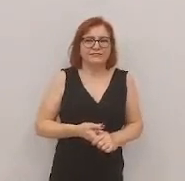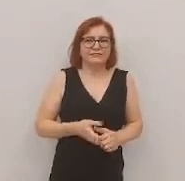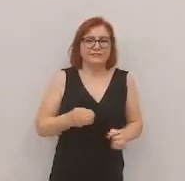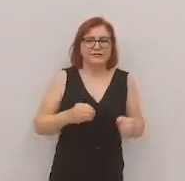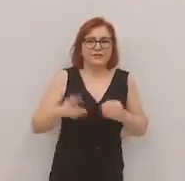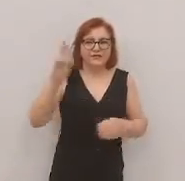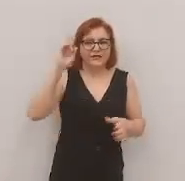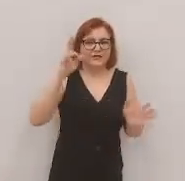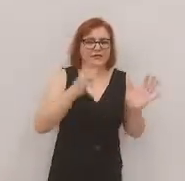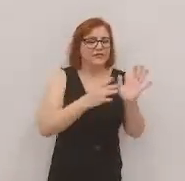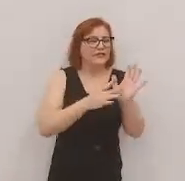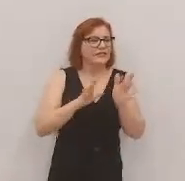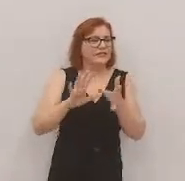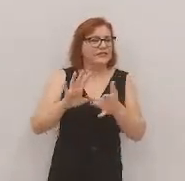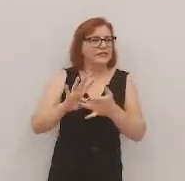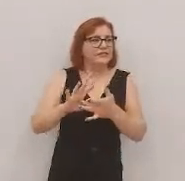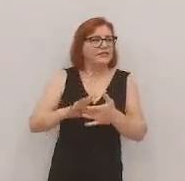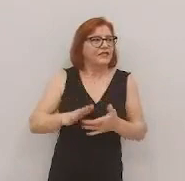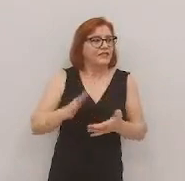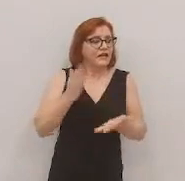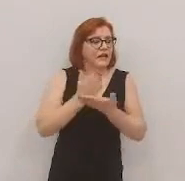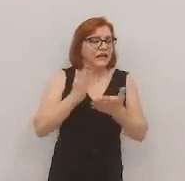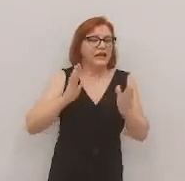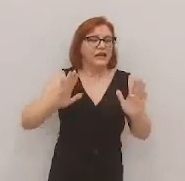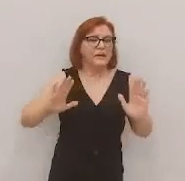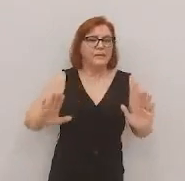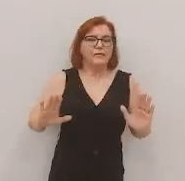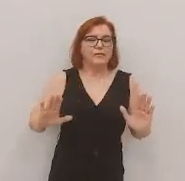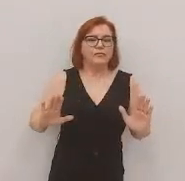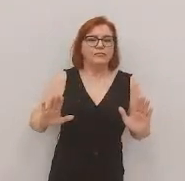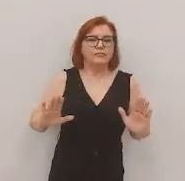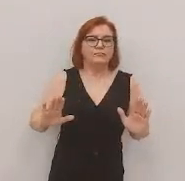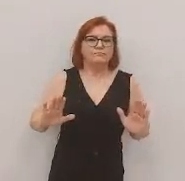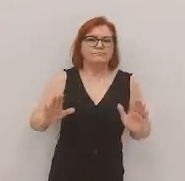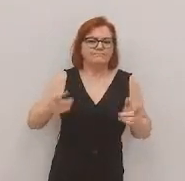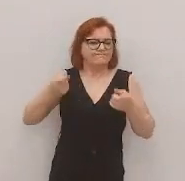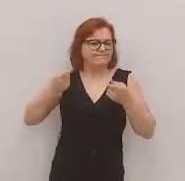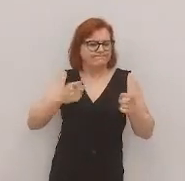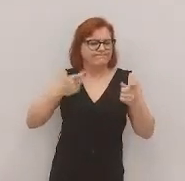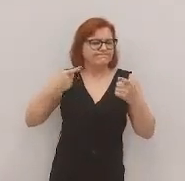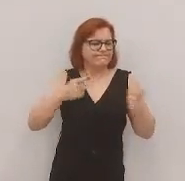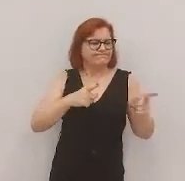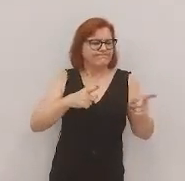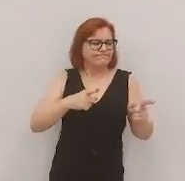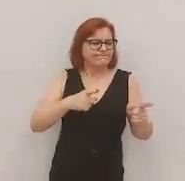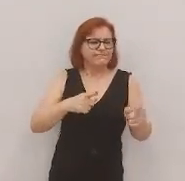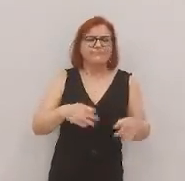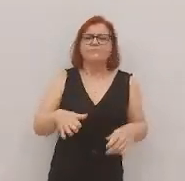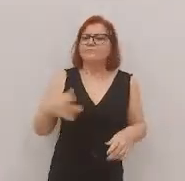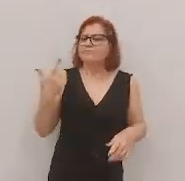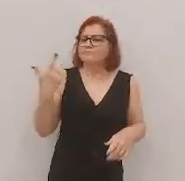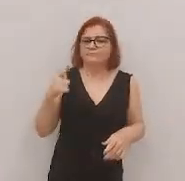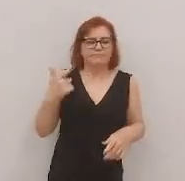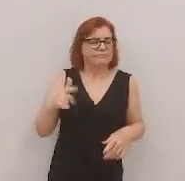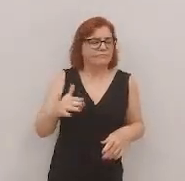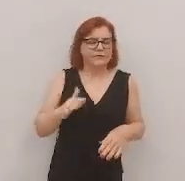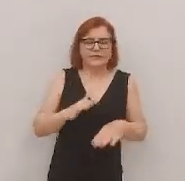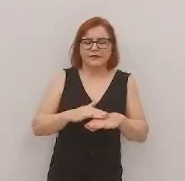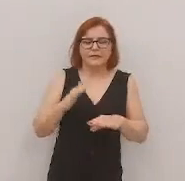Oh, Senhor Jesus, acabou, não tem mais acusação. Não tem mais